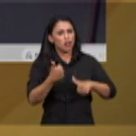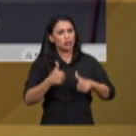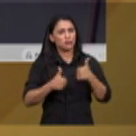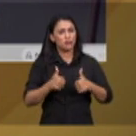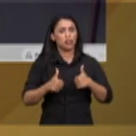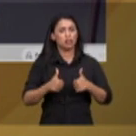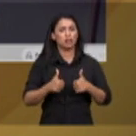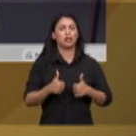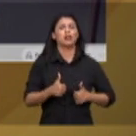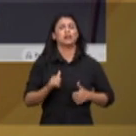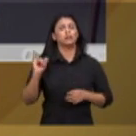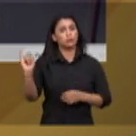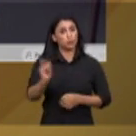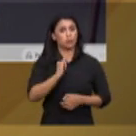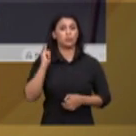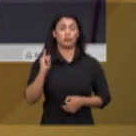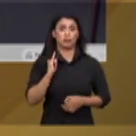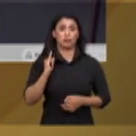Enfim,